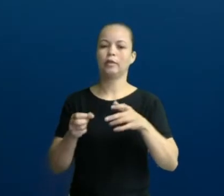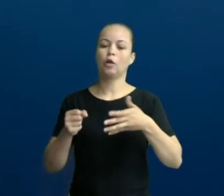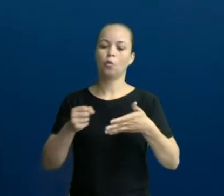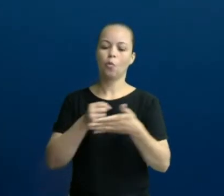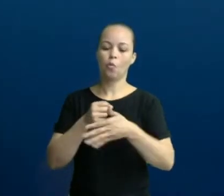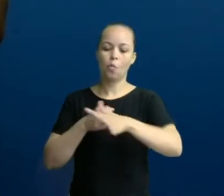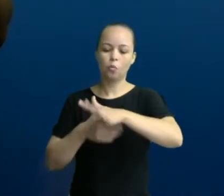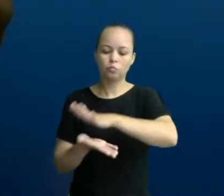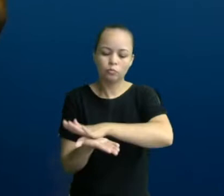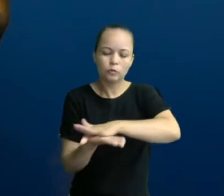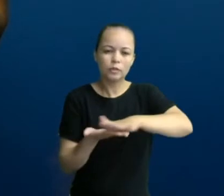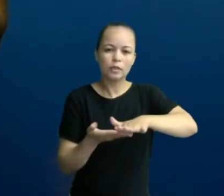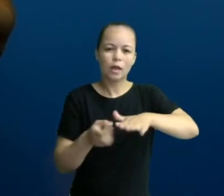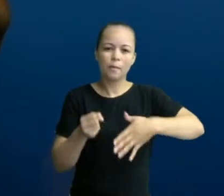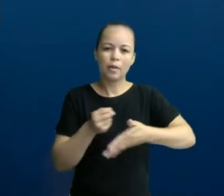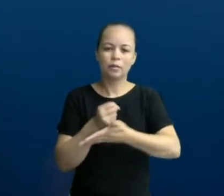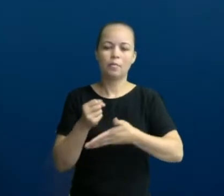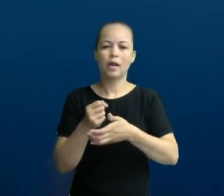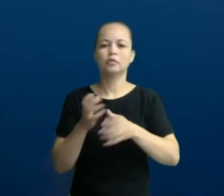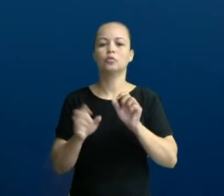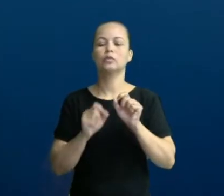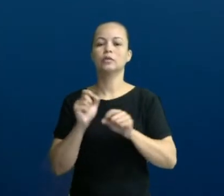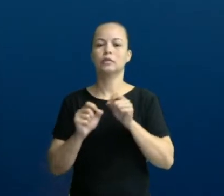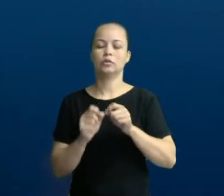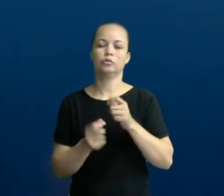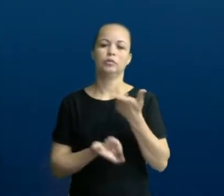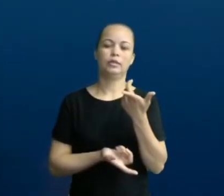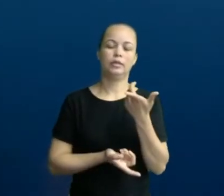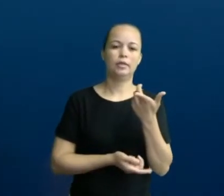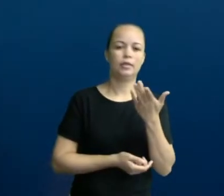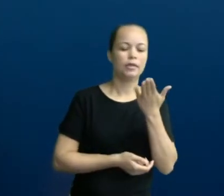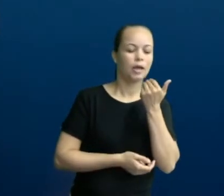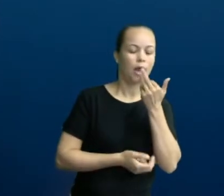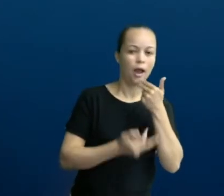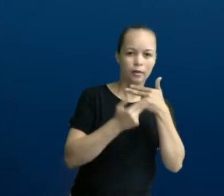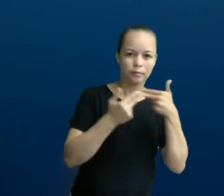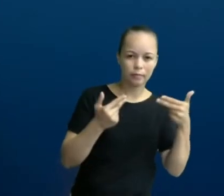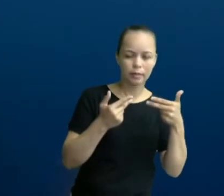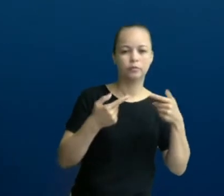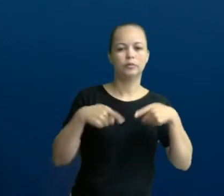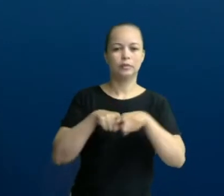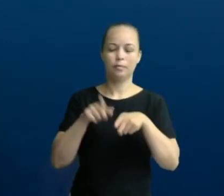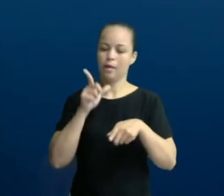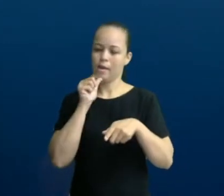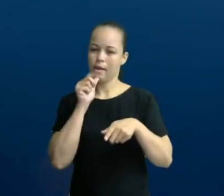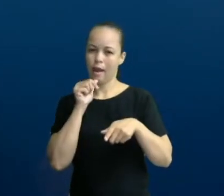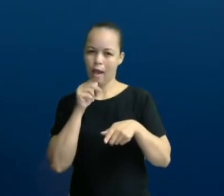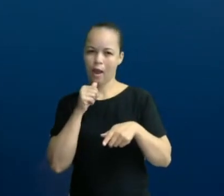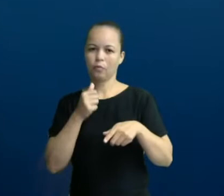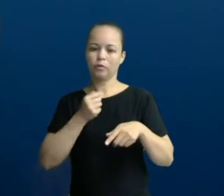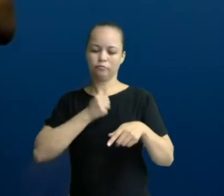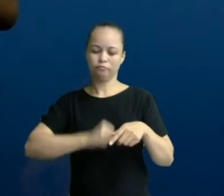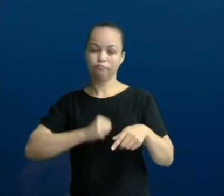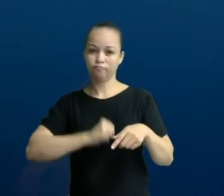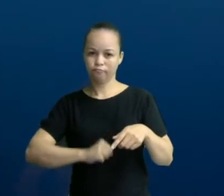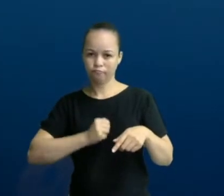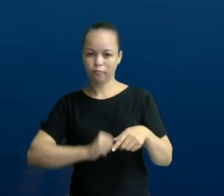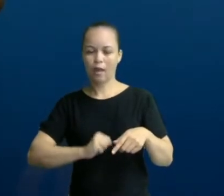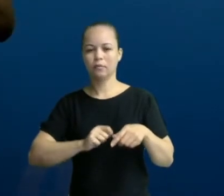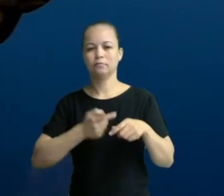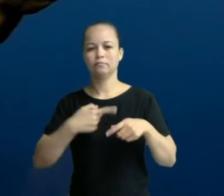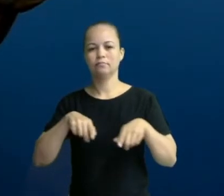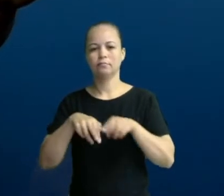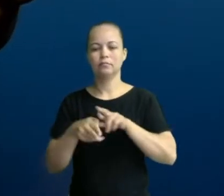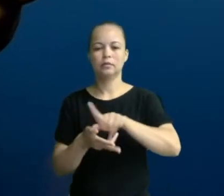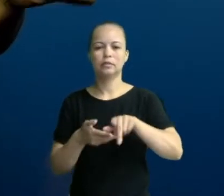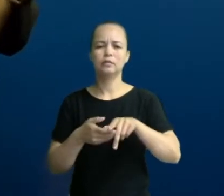contaminação é feita de forma orofecal. Alimento e água contaminado com fezes de pessoa que tem a giardíase. Tratamento. Também tem